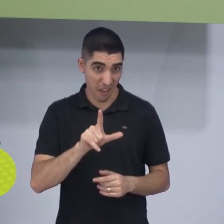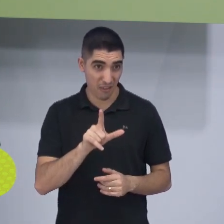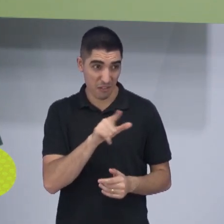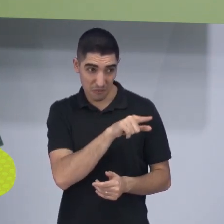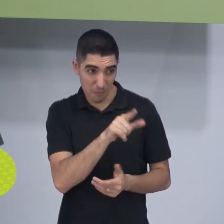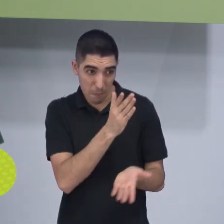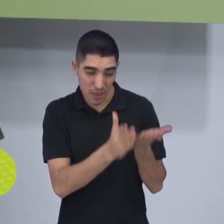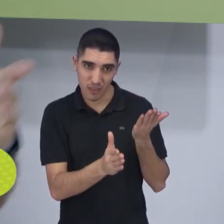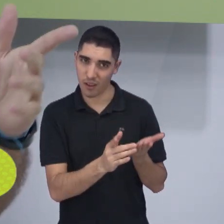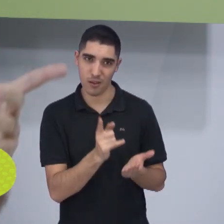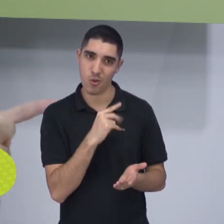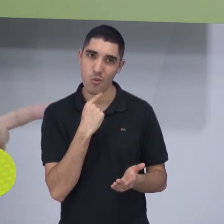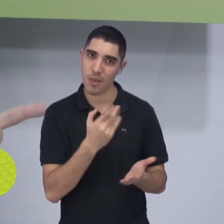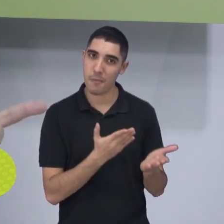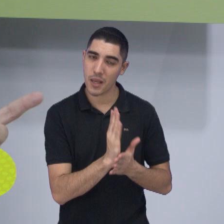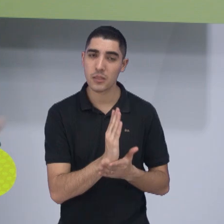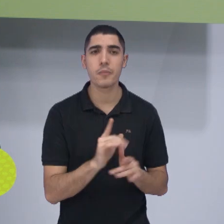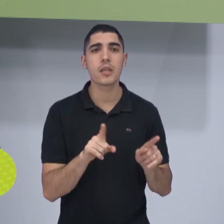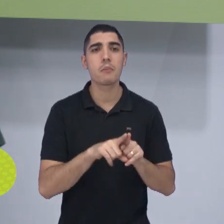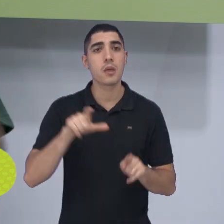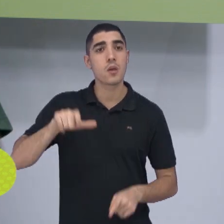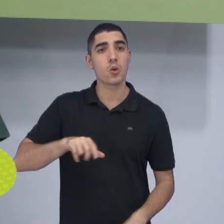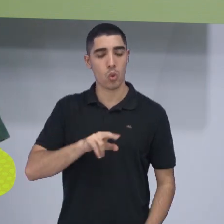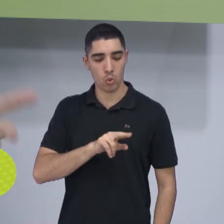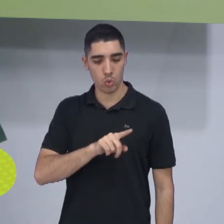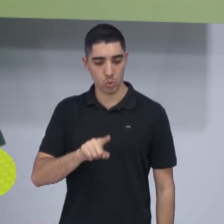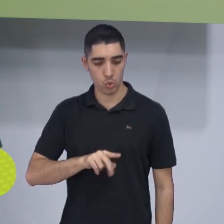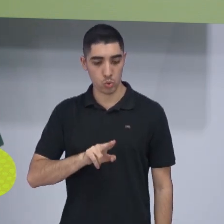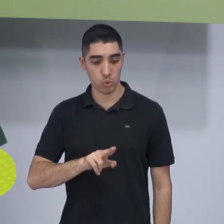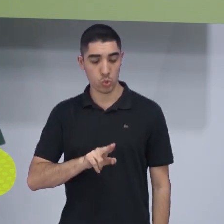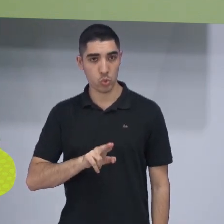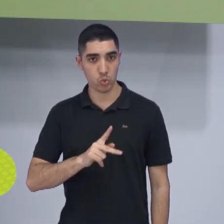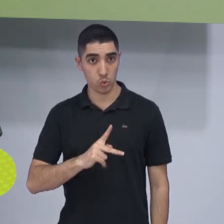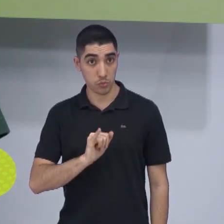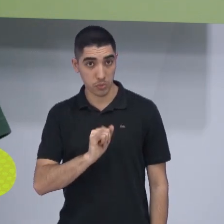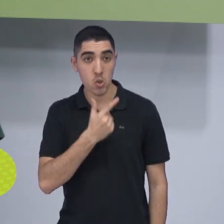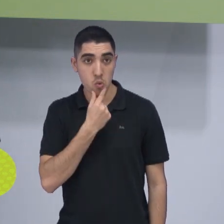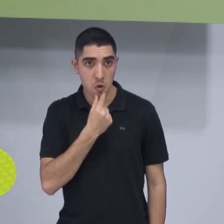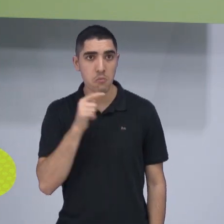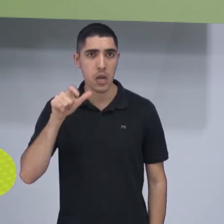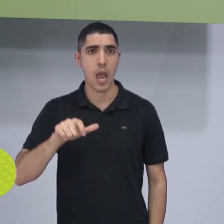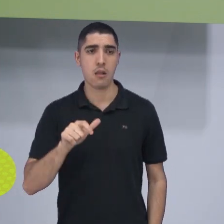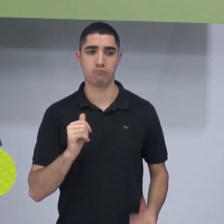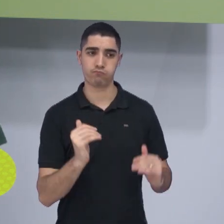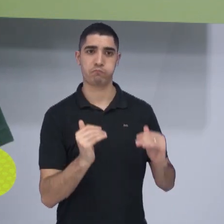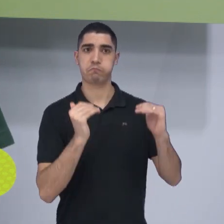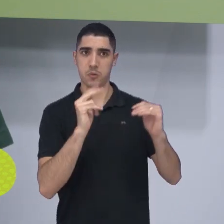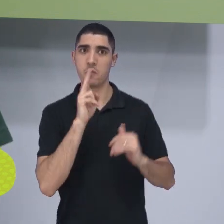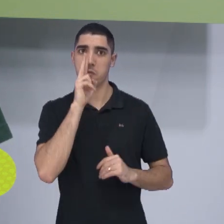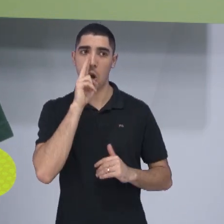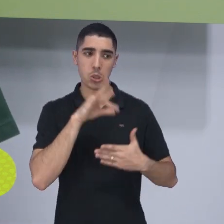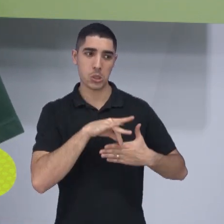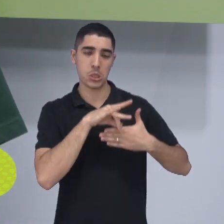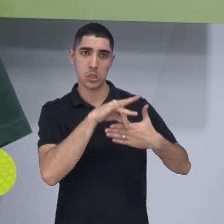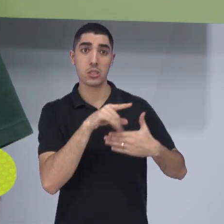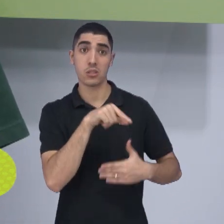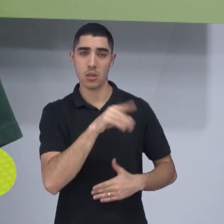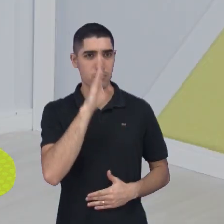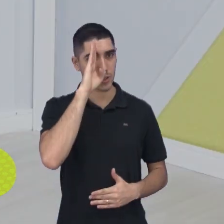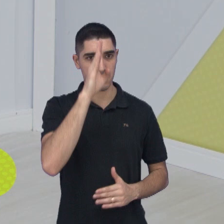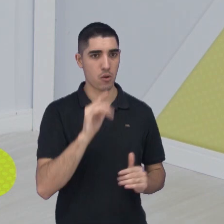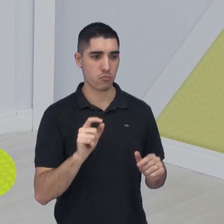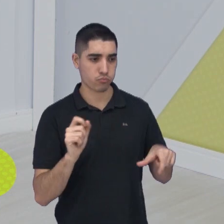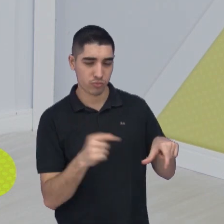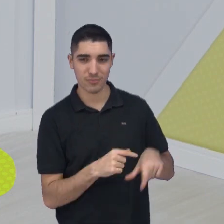vai classificar. E o Zup, que acho que é uma das lideranças desse time, porque já faz parte do time de cima também e é o principal jogador da equipe.